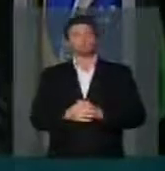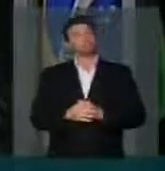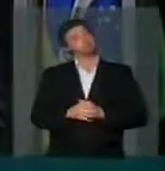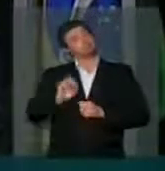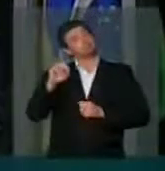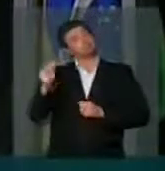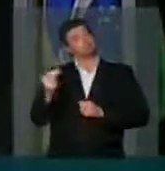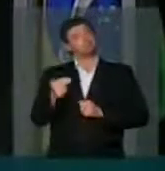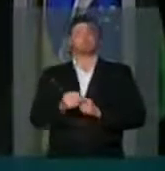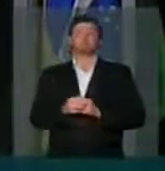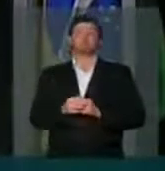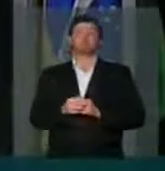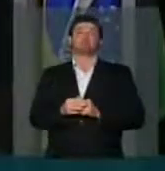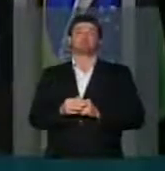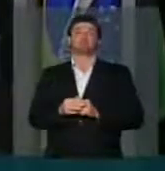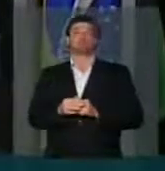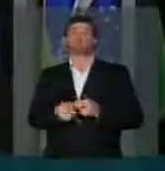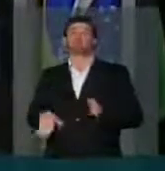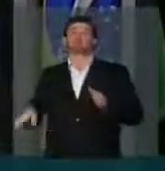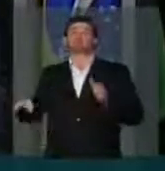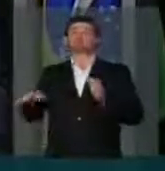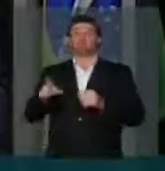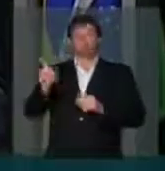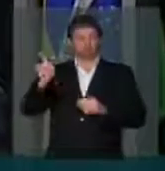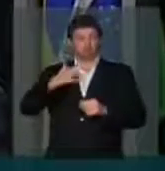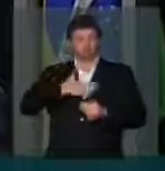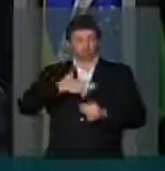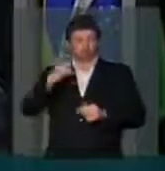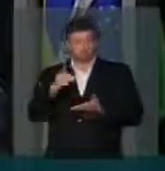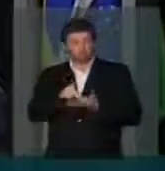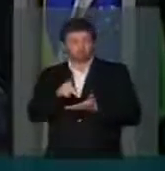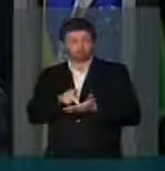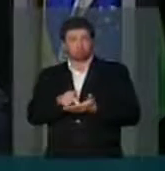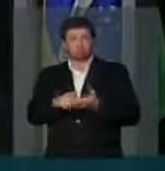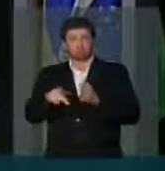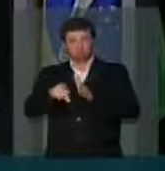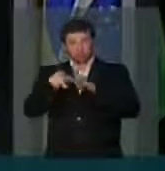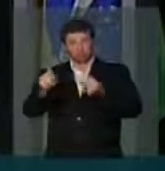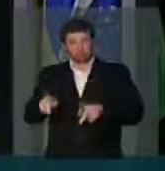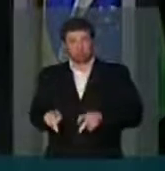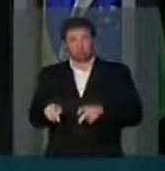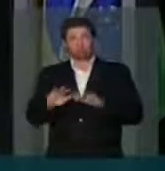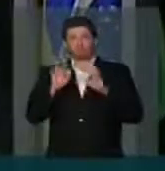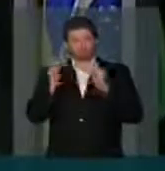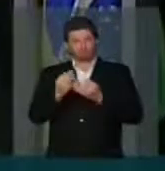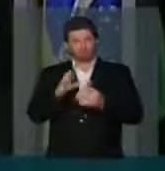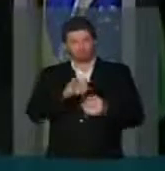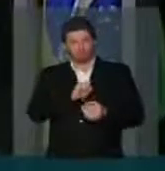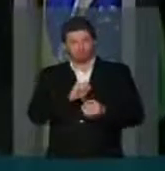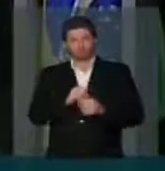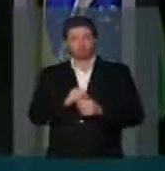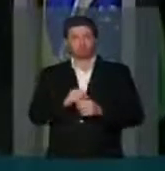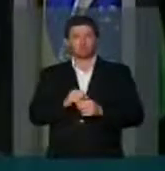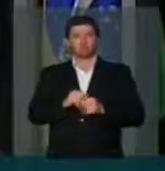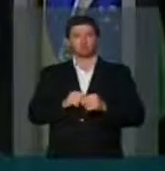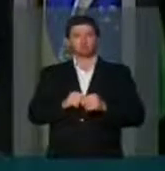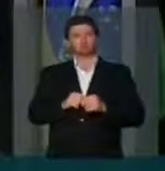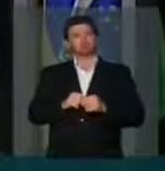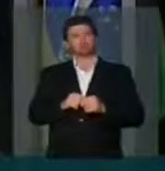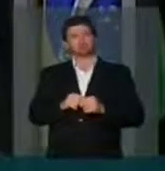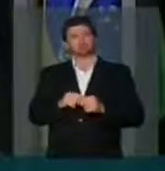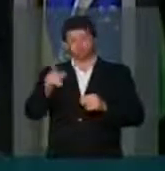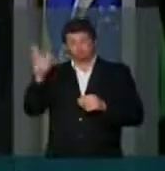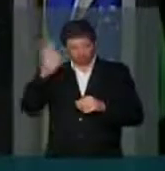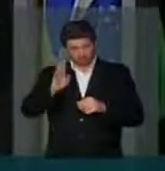Ou vem, e se ela gosta mesmo da nação brasileira, das famílias brasileiras, do nosso povo, do